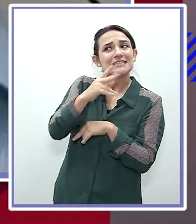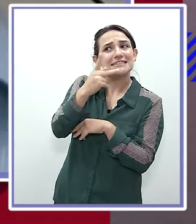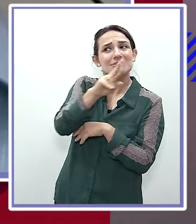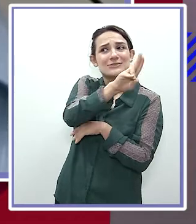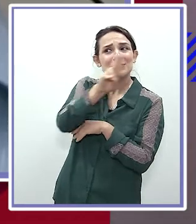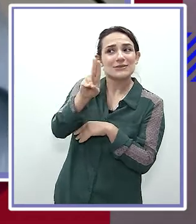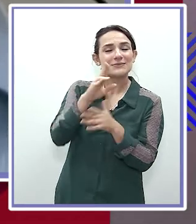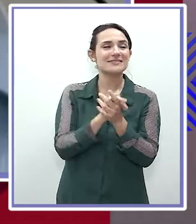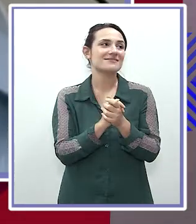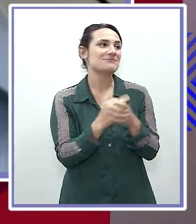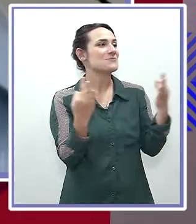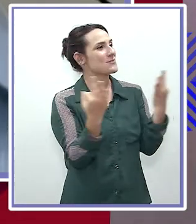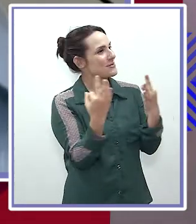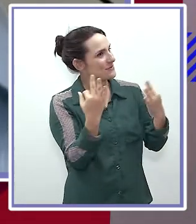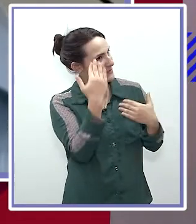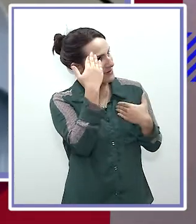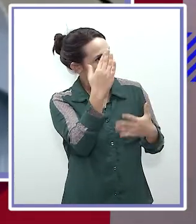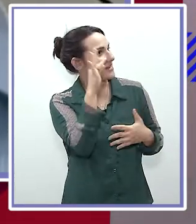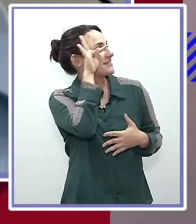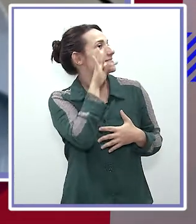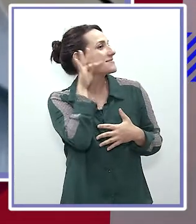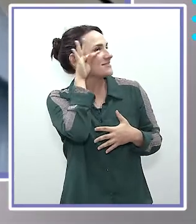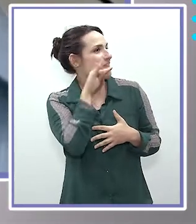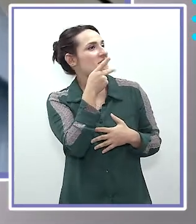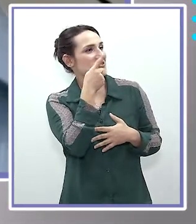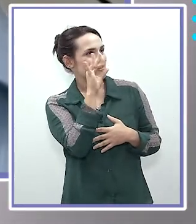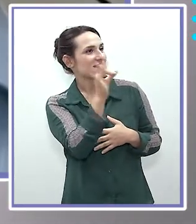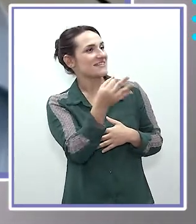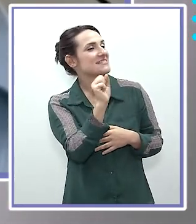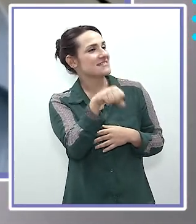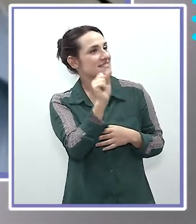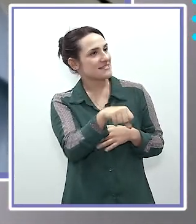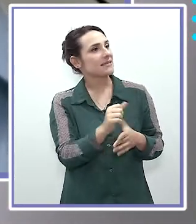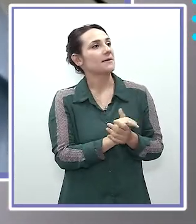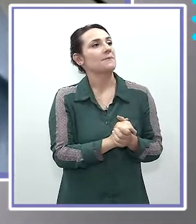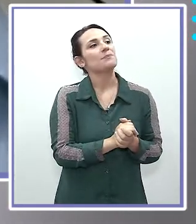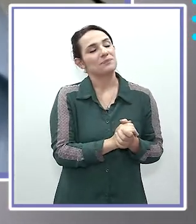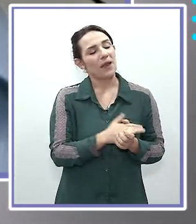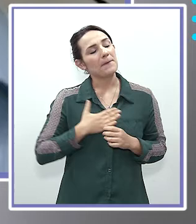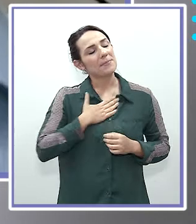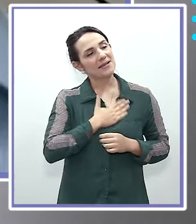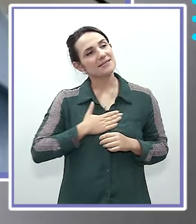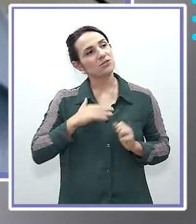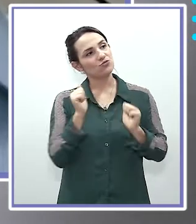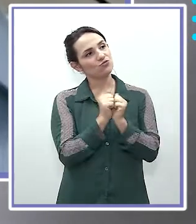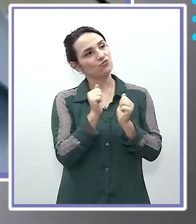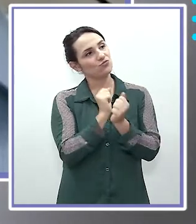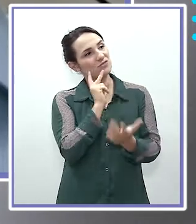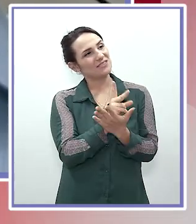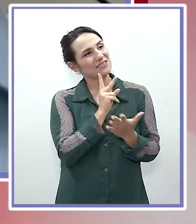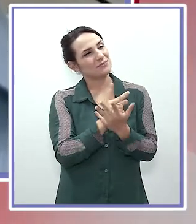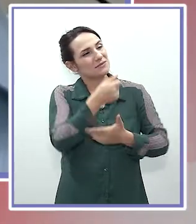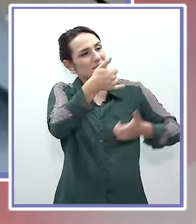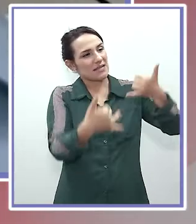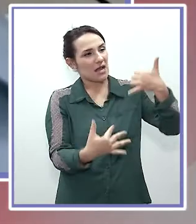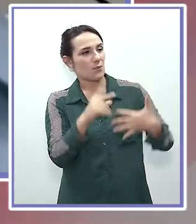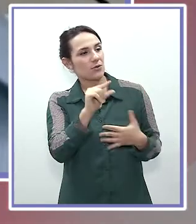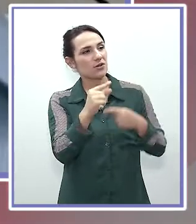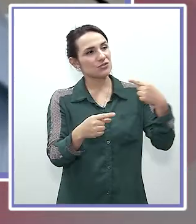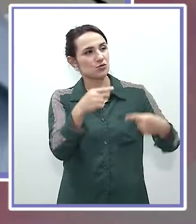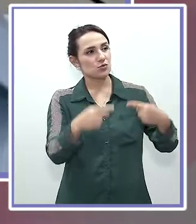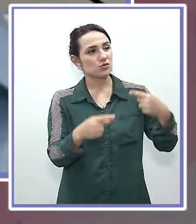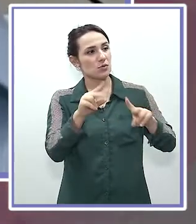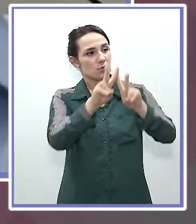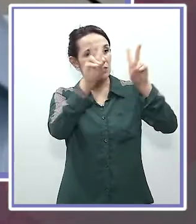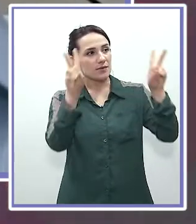senhor. Perfeito, Thiago, muito obrigado pelo convite, pronunciou sim, sempre um prazer poder contribuir com as discussões